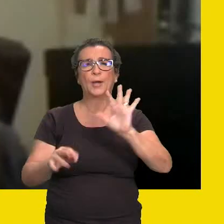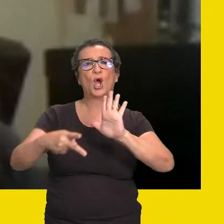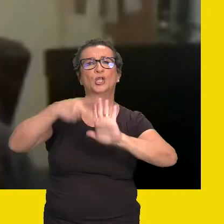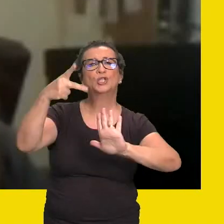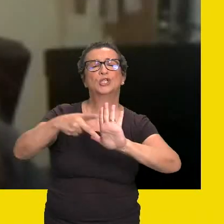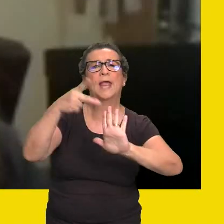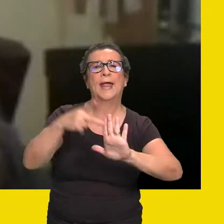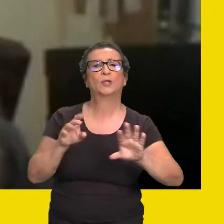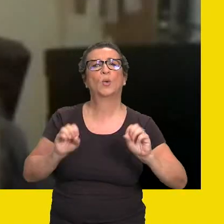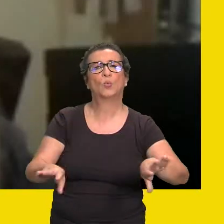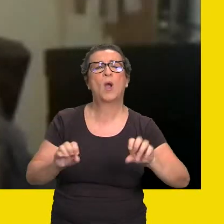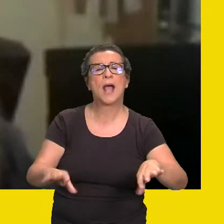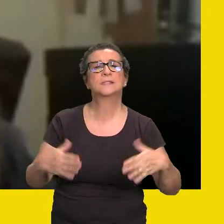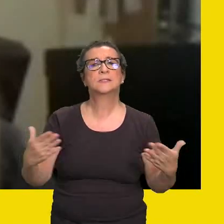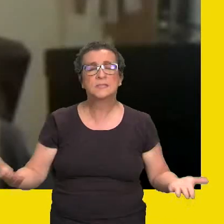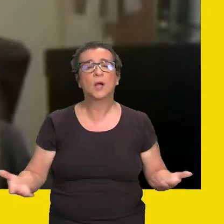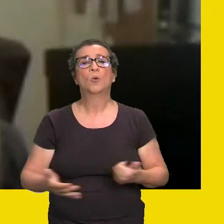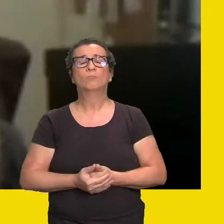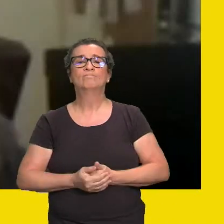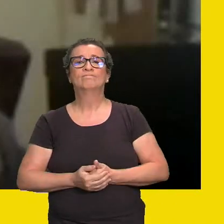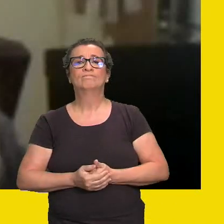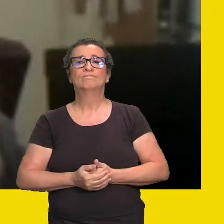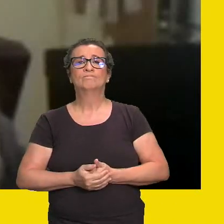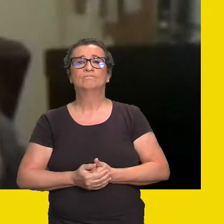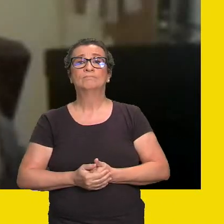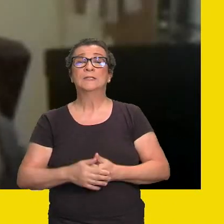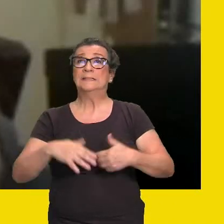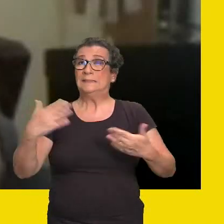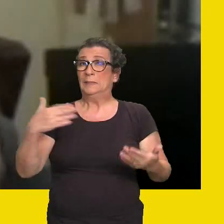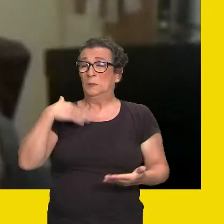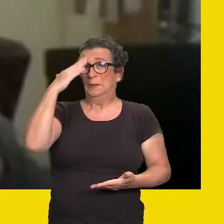educação. Então, eu creio que